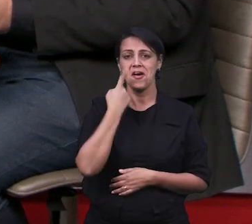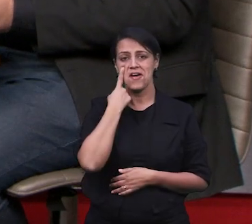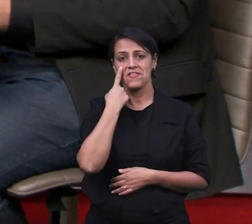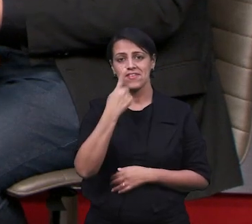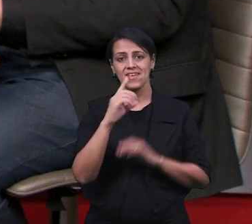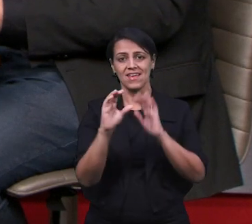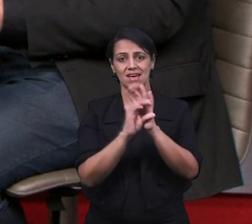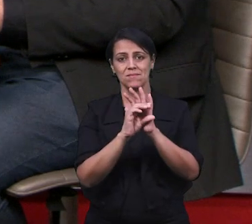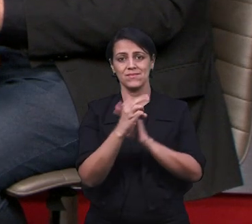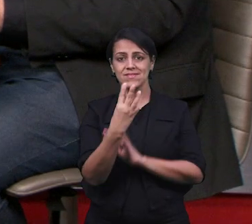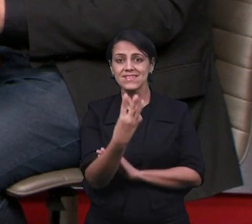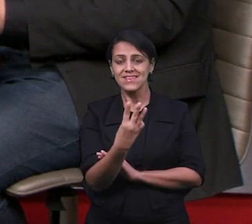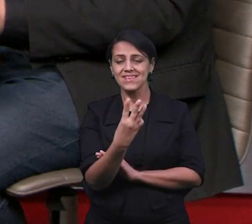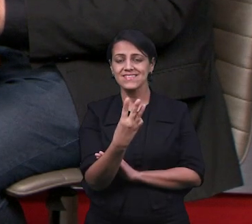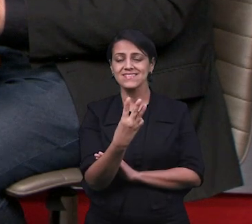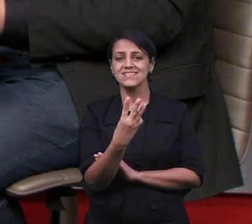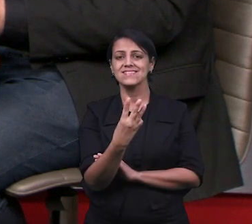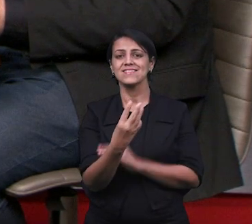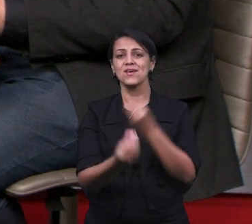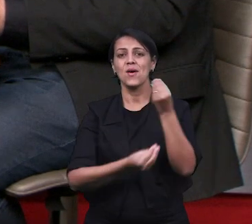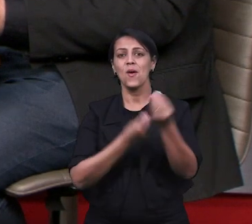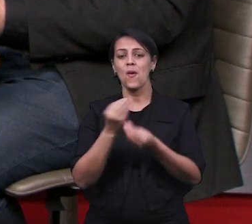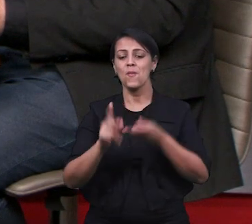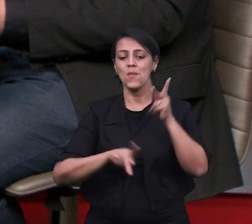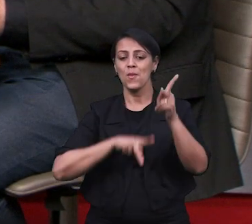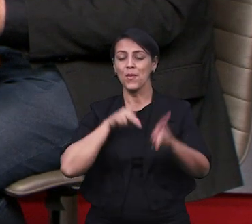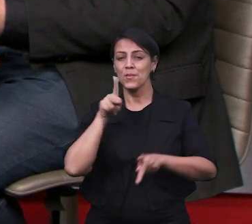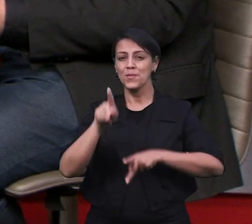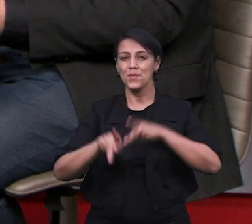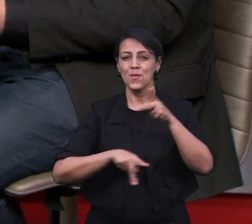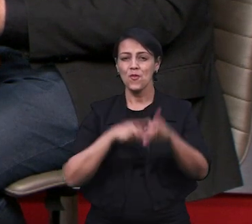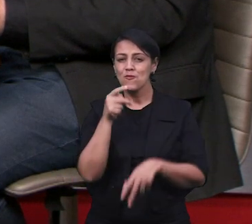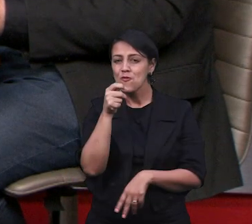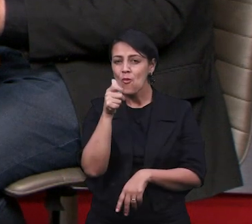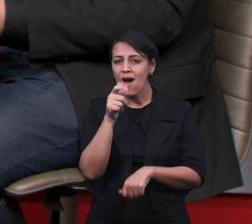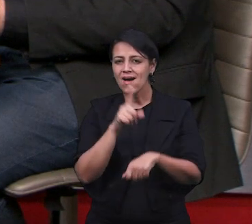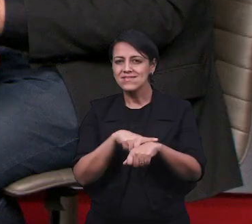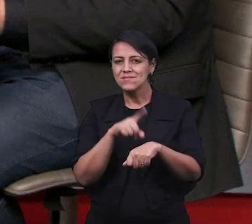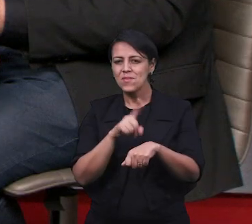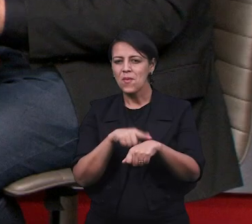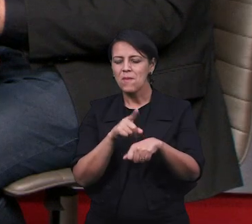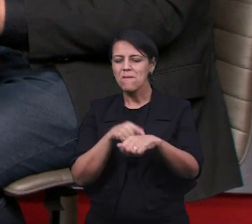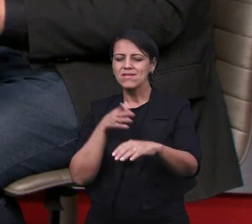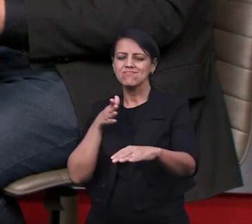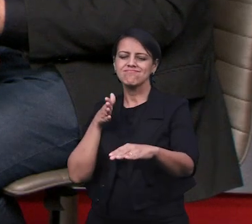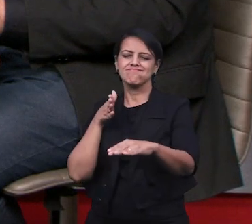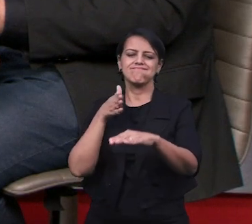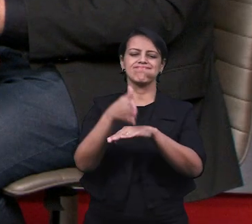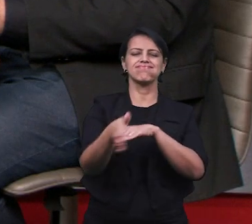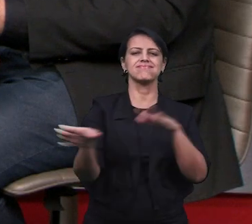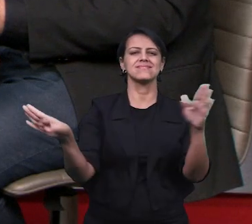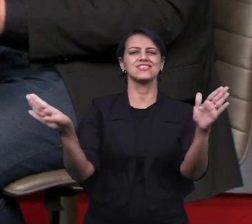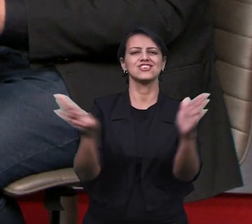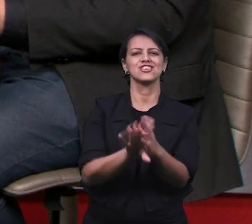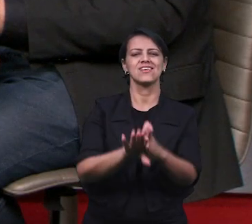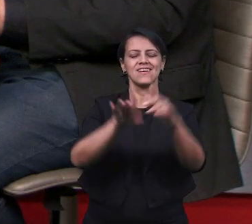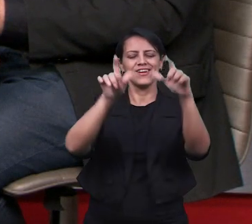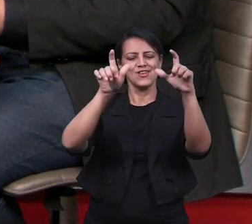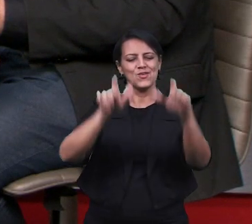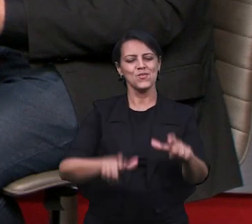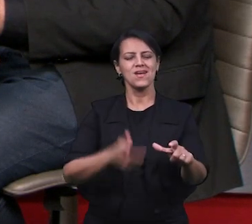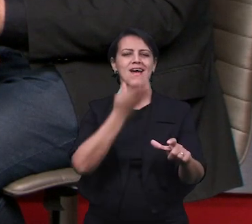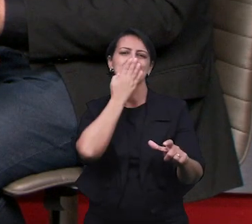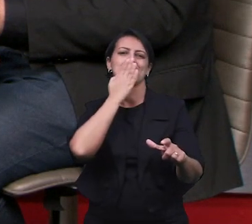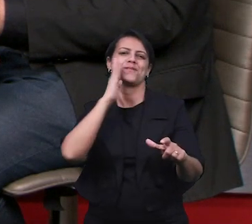capítulo 3 que o povo está prestes a tomar posse da terra que o Senhor havia prometido